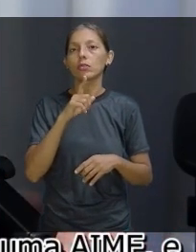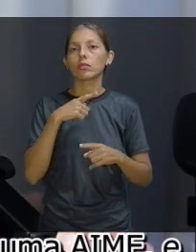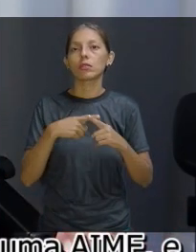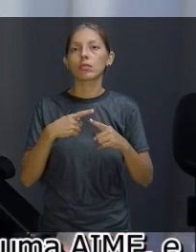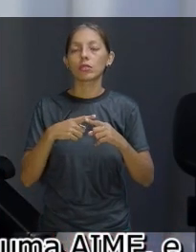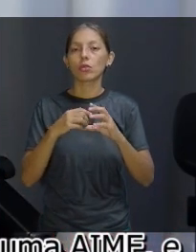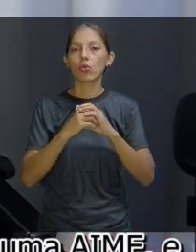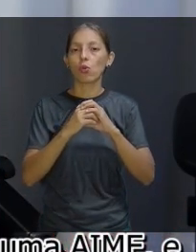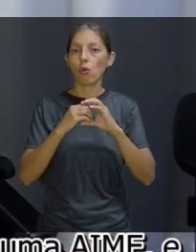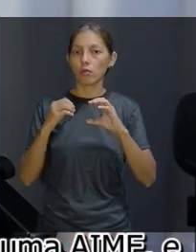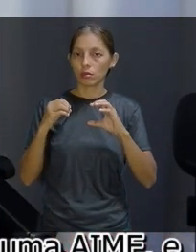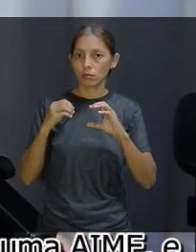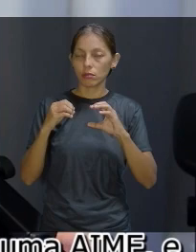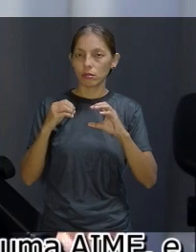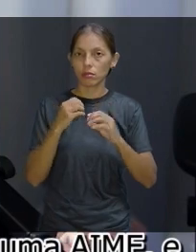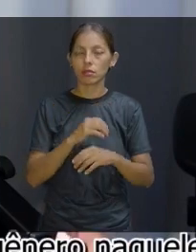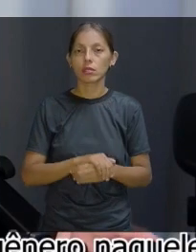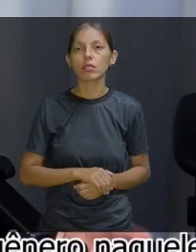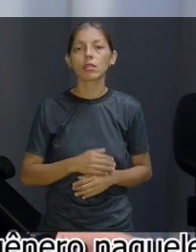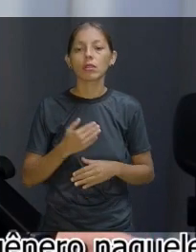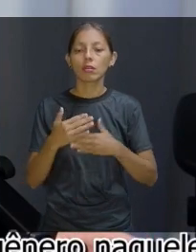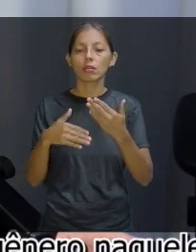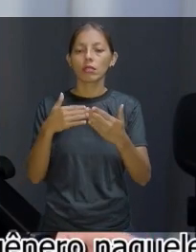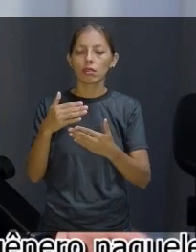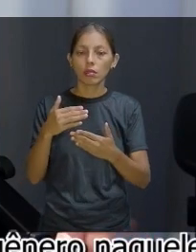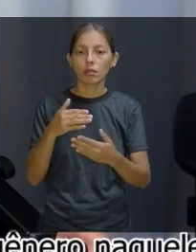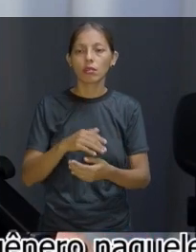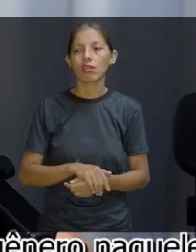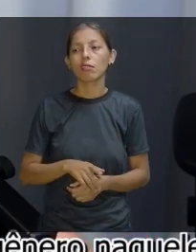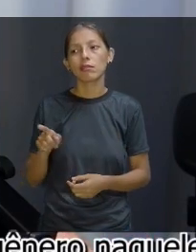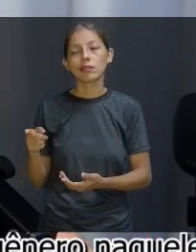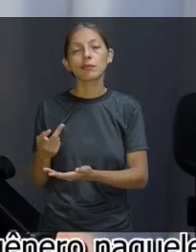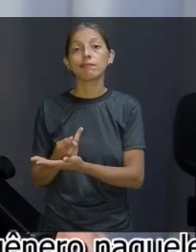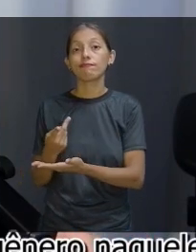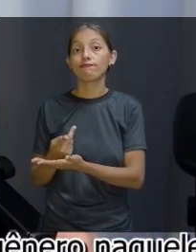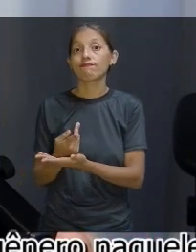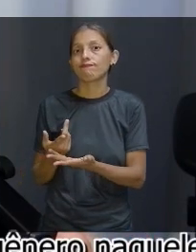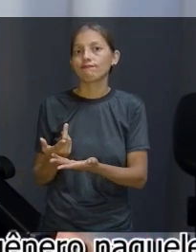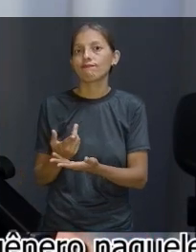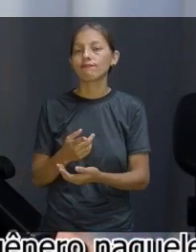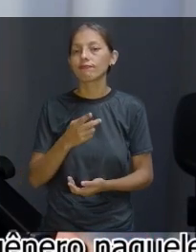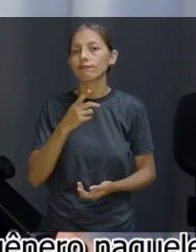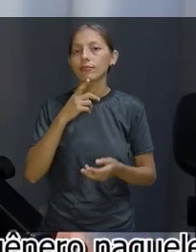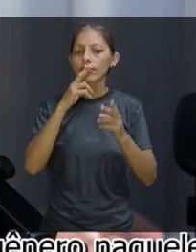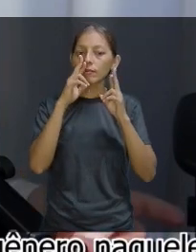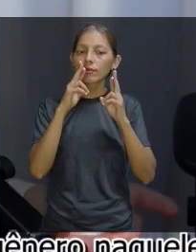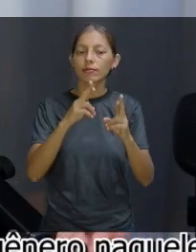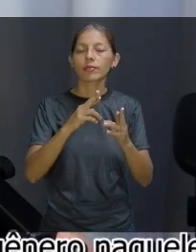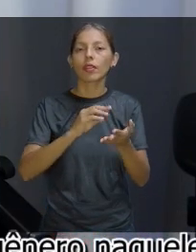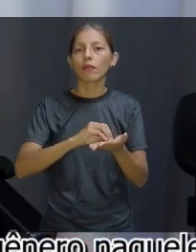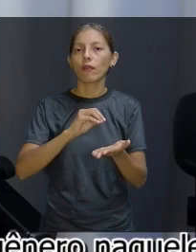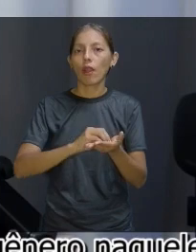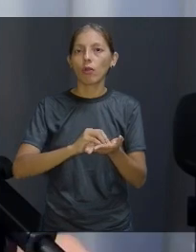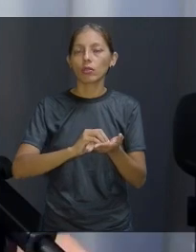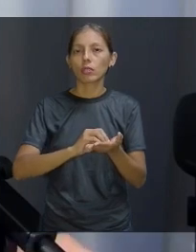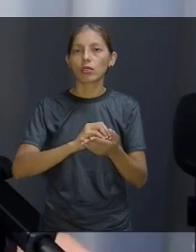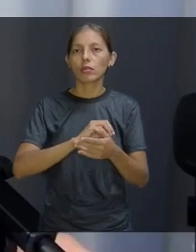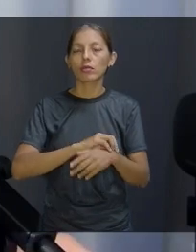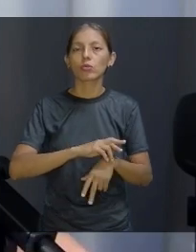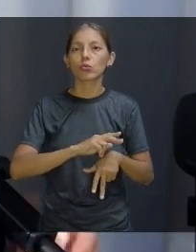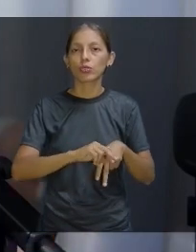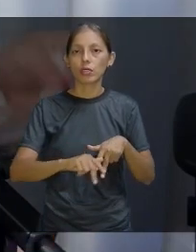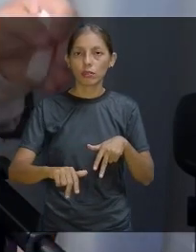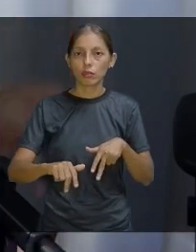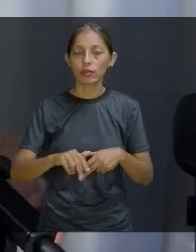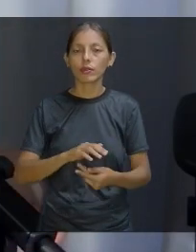era uma AIME, e ficou bem provado que houve um desrespeito, né, à situação do gênero naquele partido,